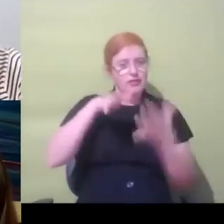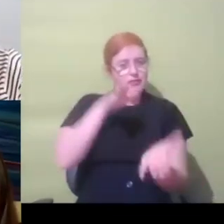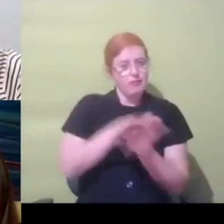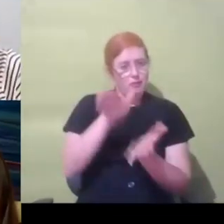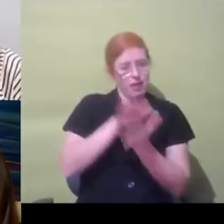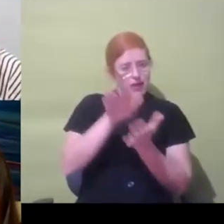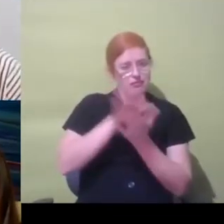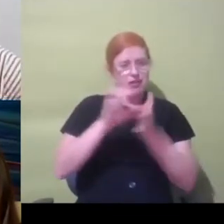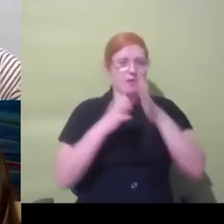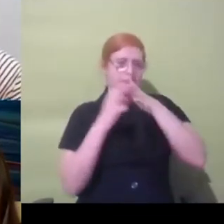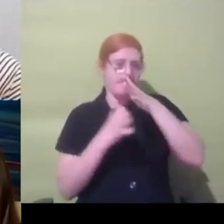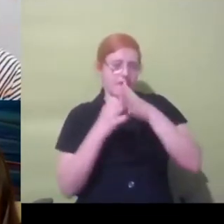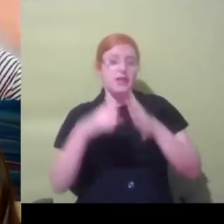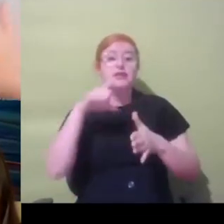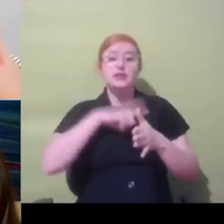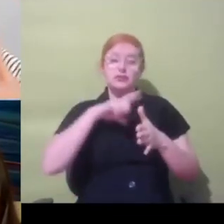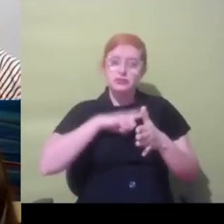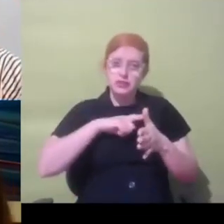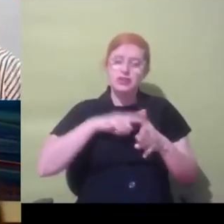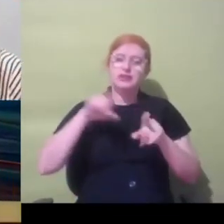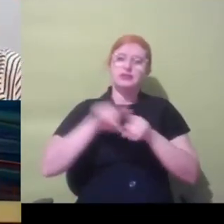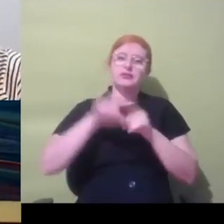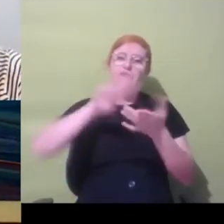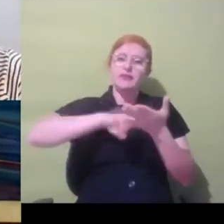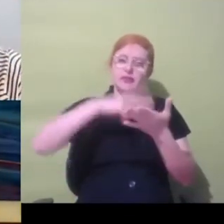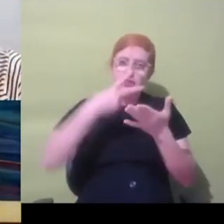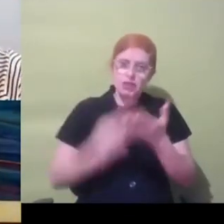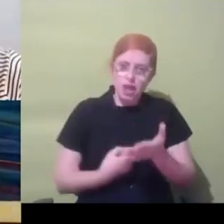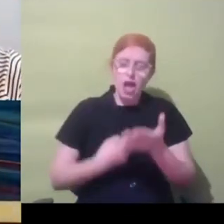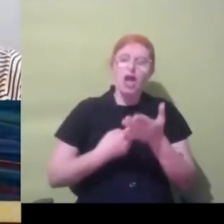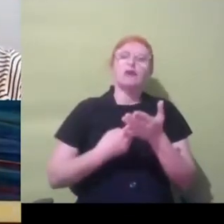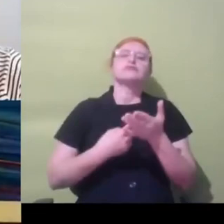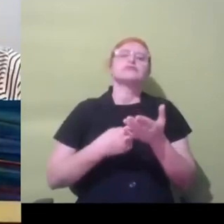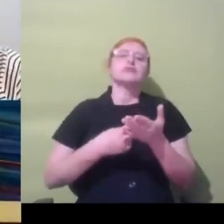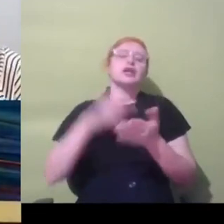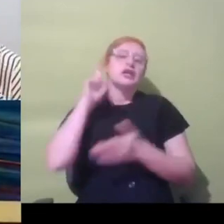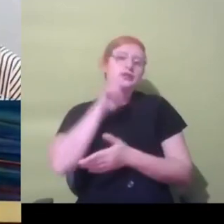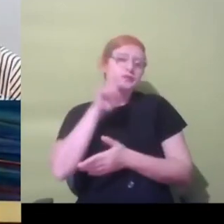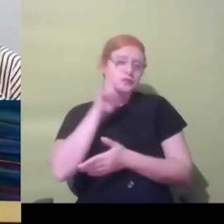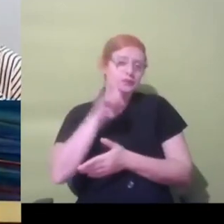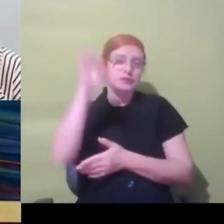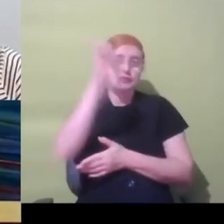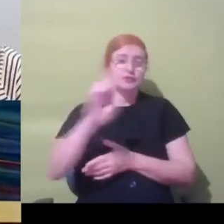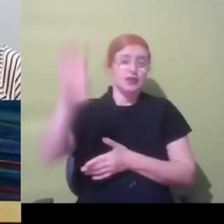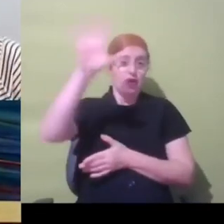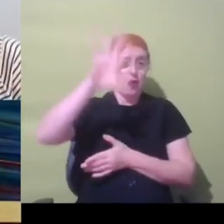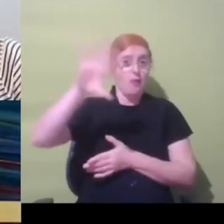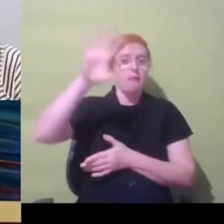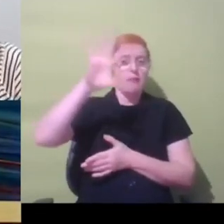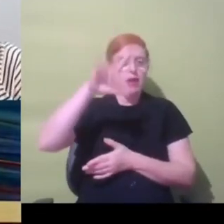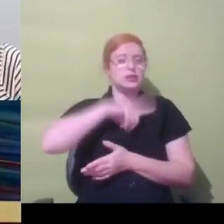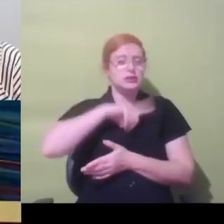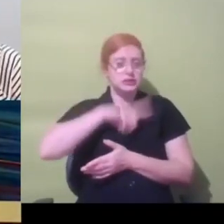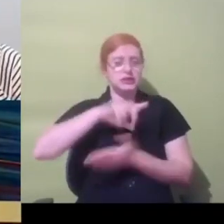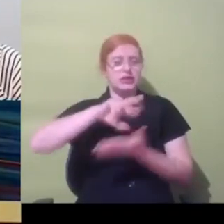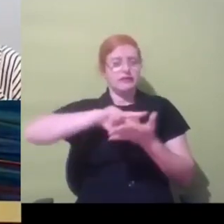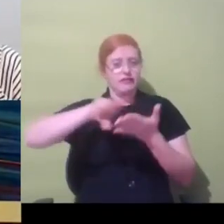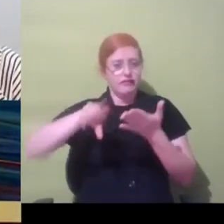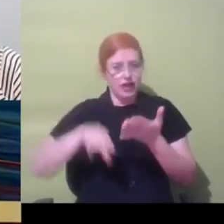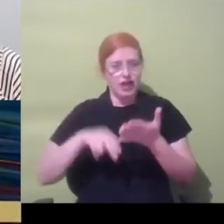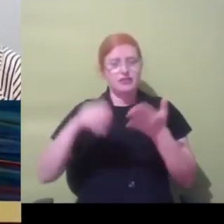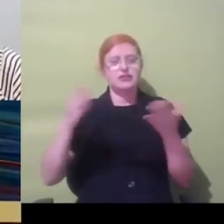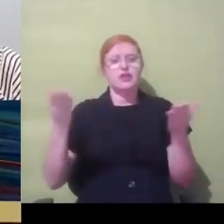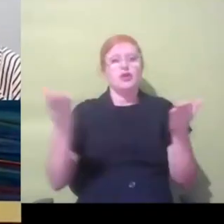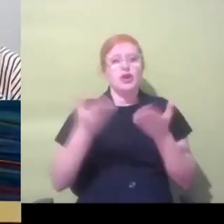editorial também, a gente tem muitas traduções vindo do feminismo norte-americano, do europeu, acho que sempre teve muito, mas agora